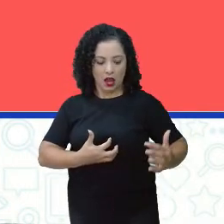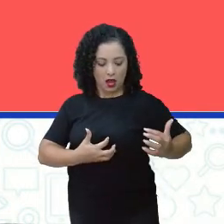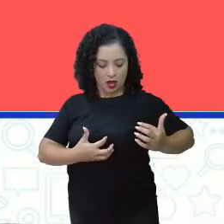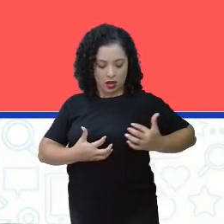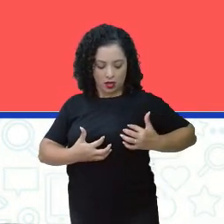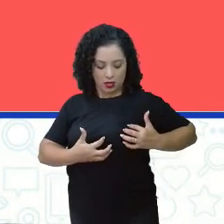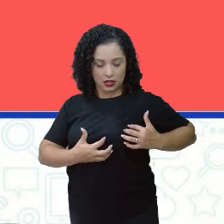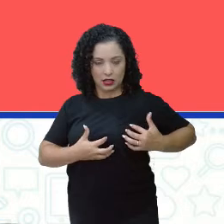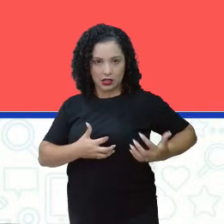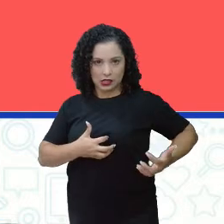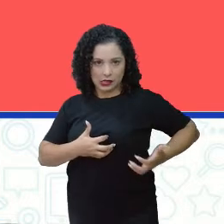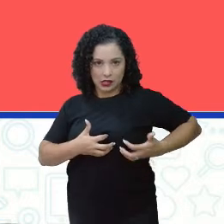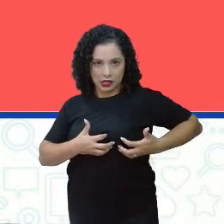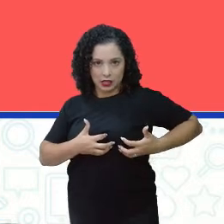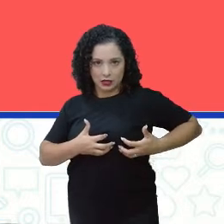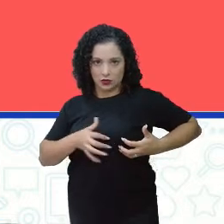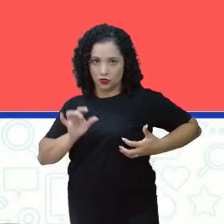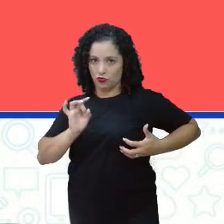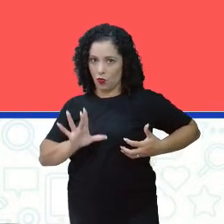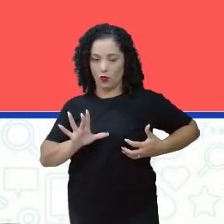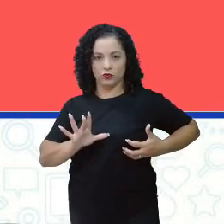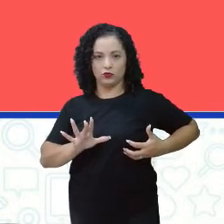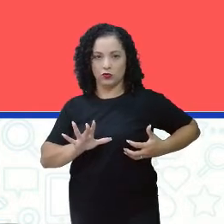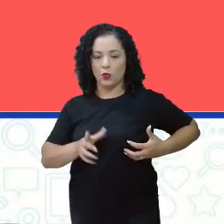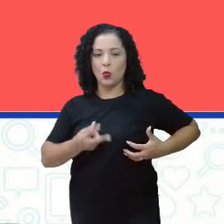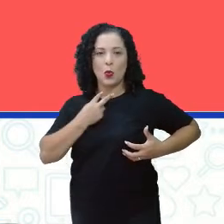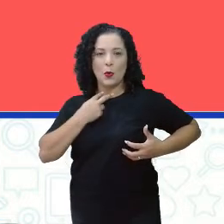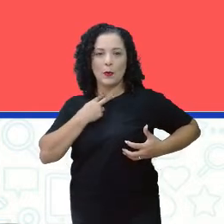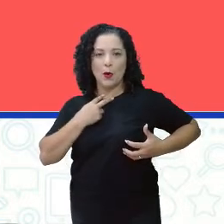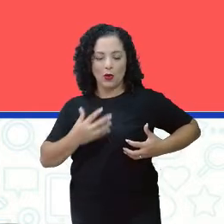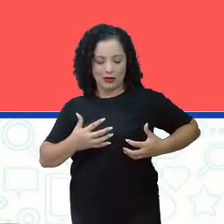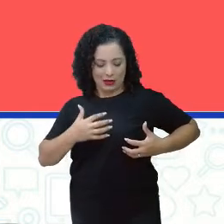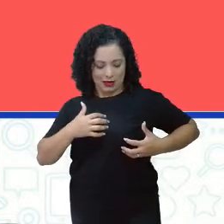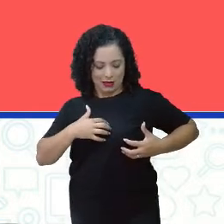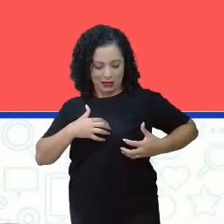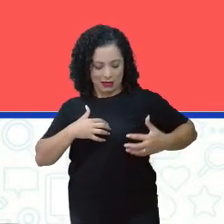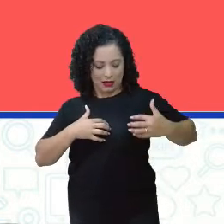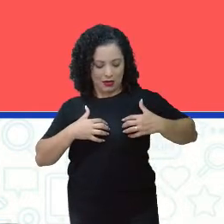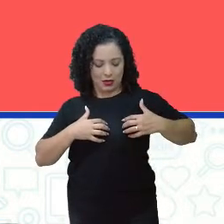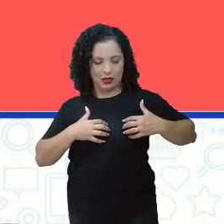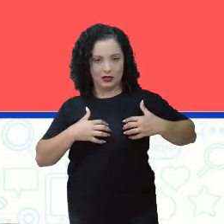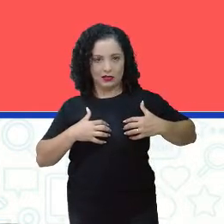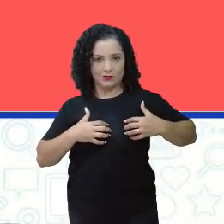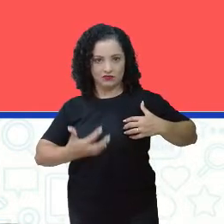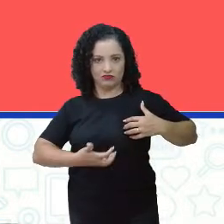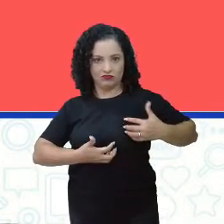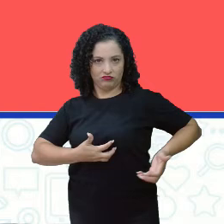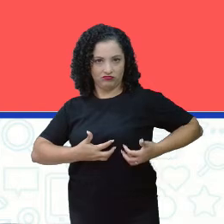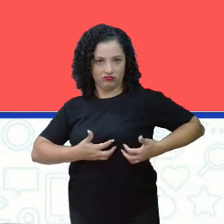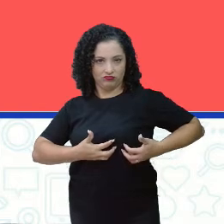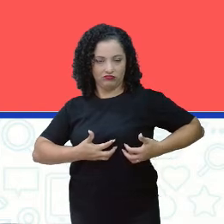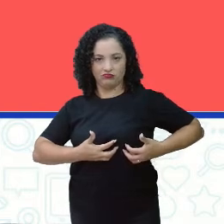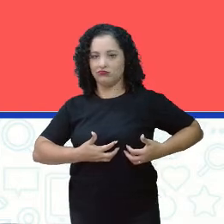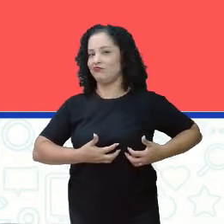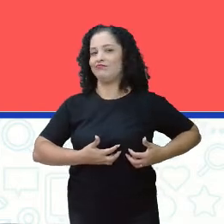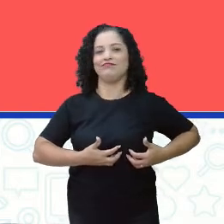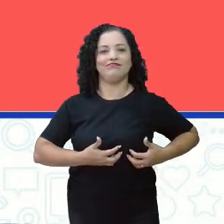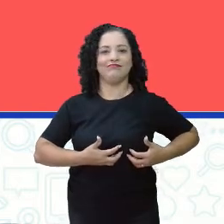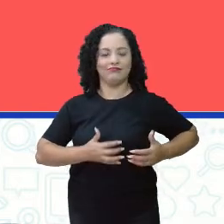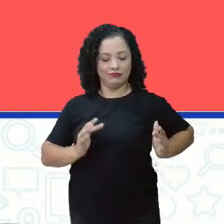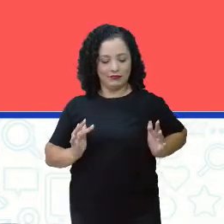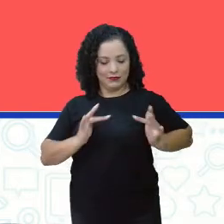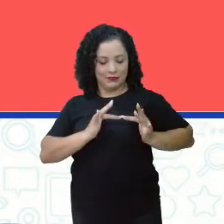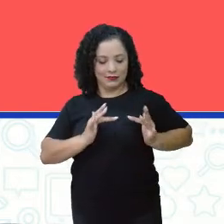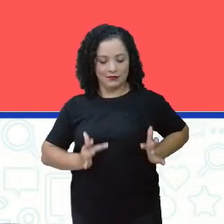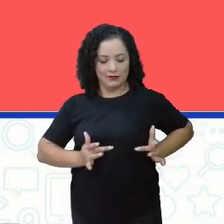se comunica com o ventrículo esquerdo. Não pode participar aí, se comunicar direito com o esquerdo, porque são tipos